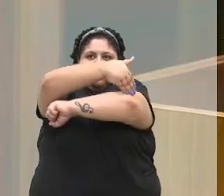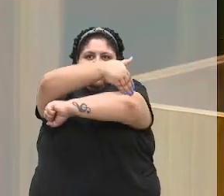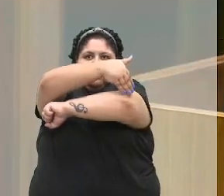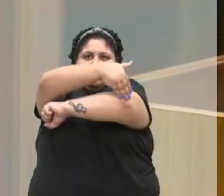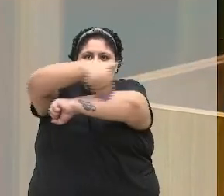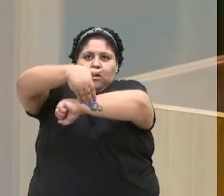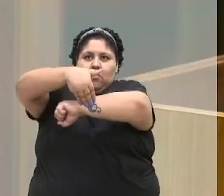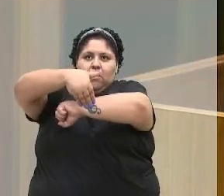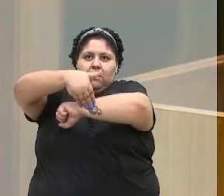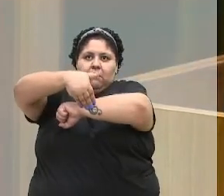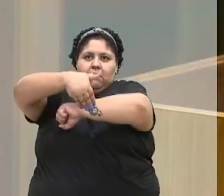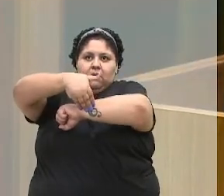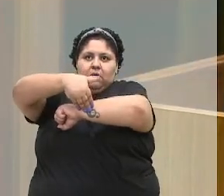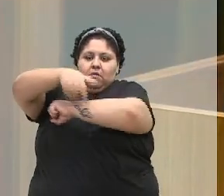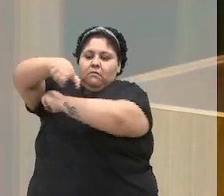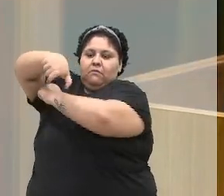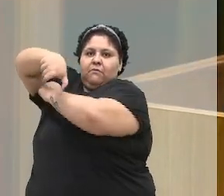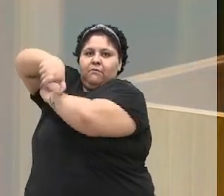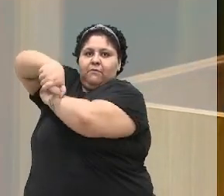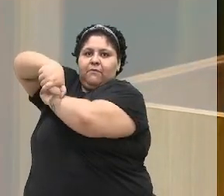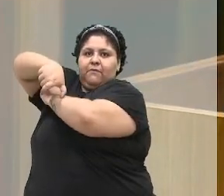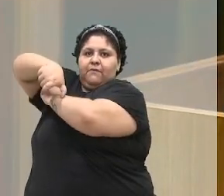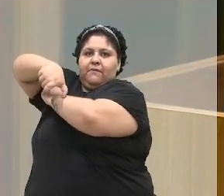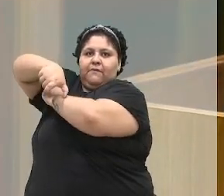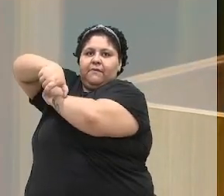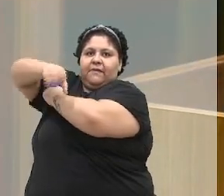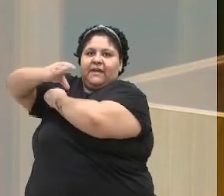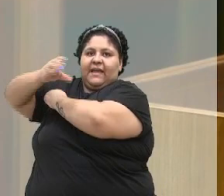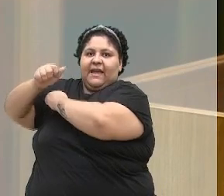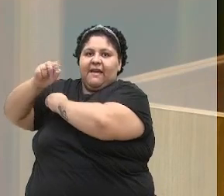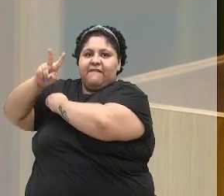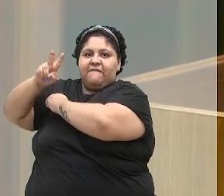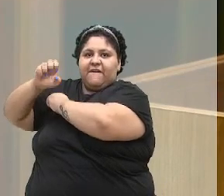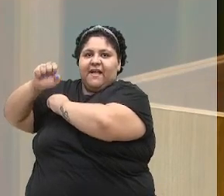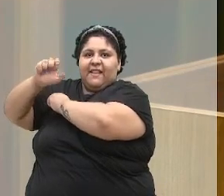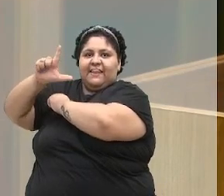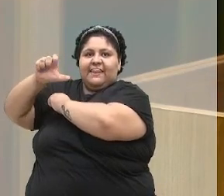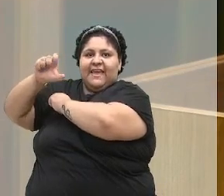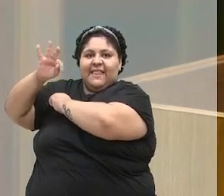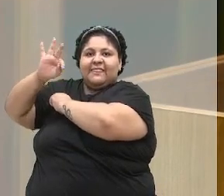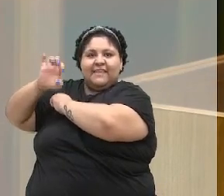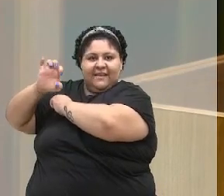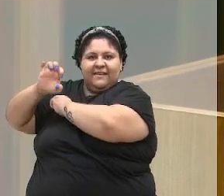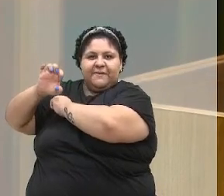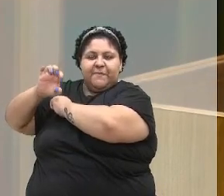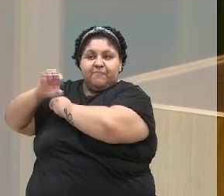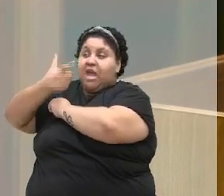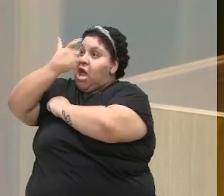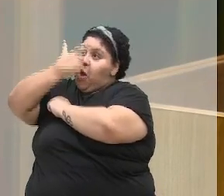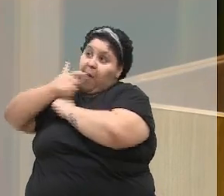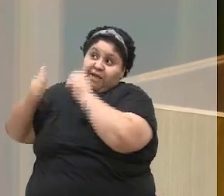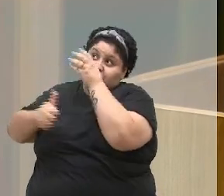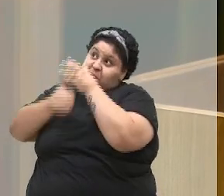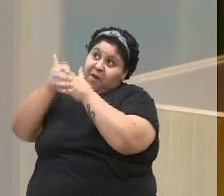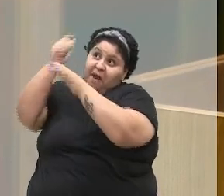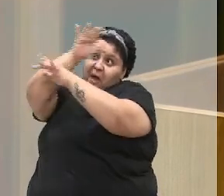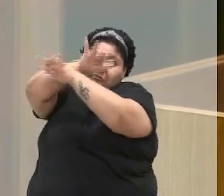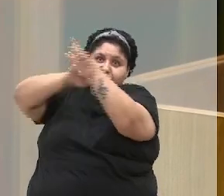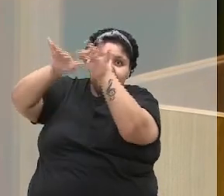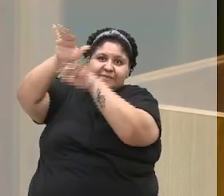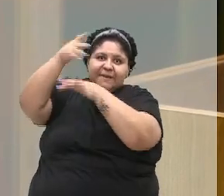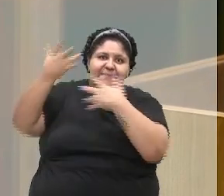eu acho. Estão esperando melhorar o tempo. Isso aí, lá atrás, vereador